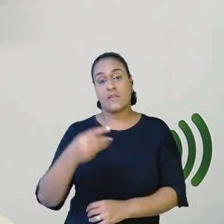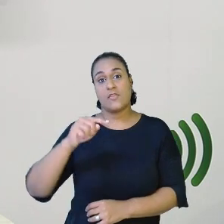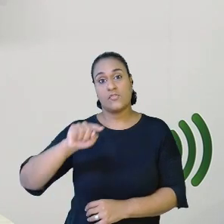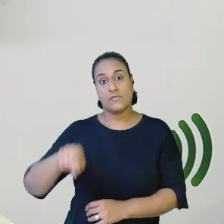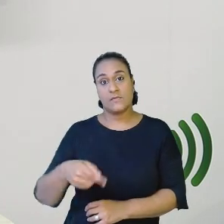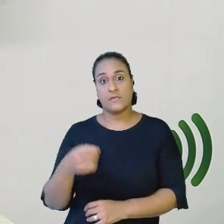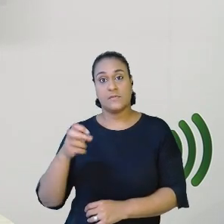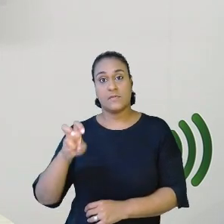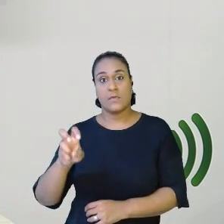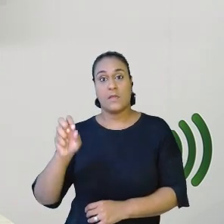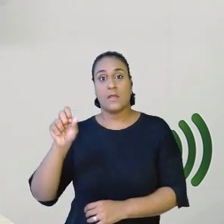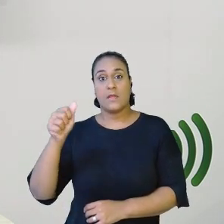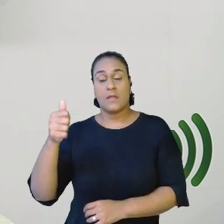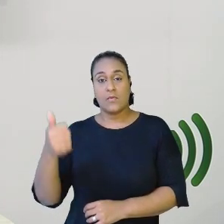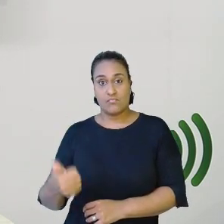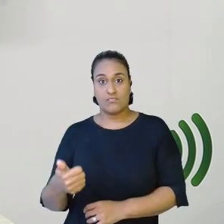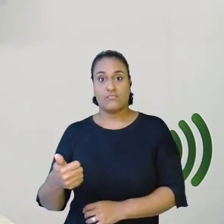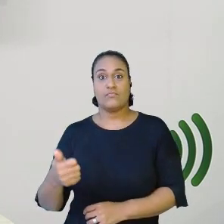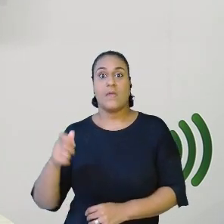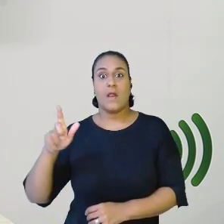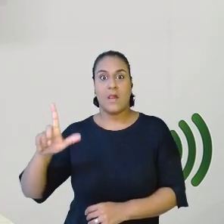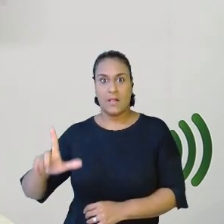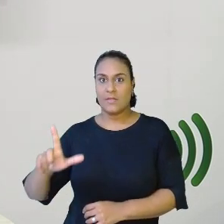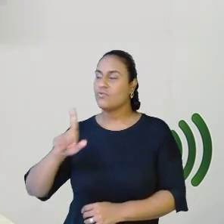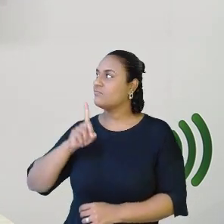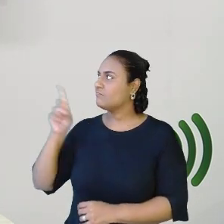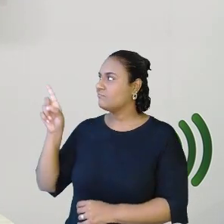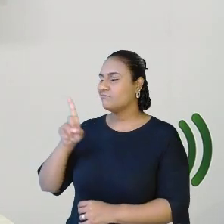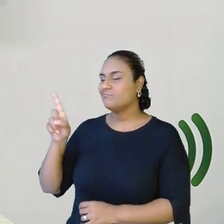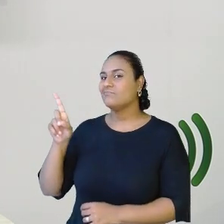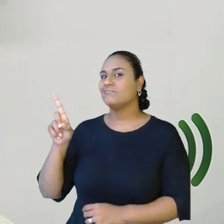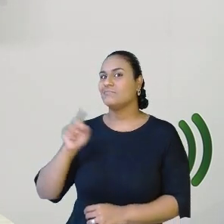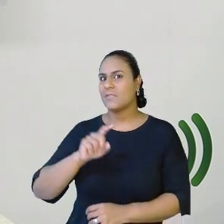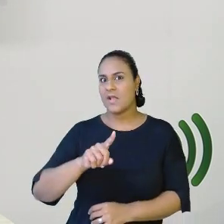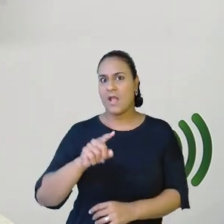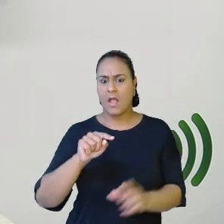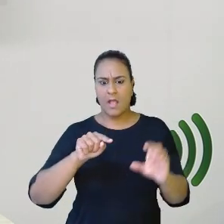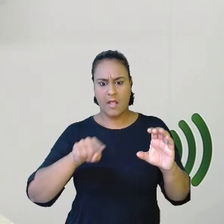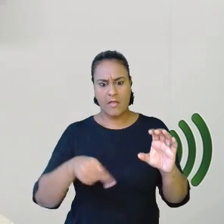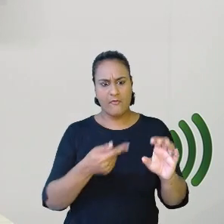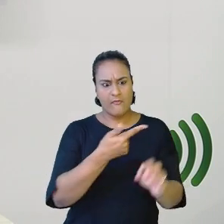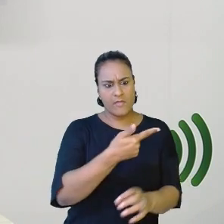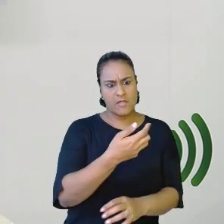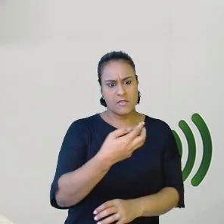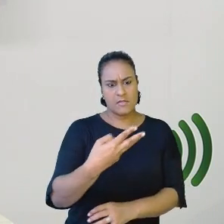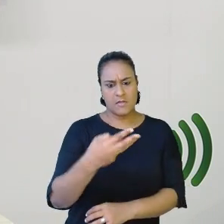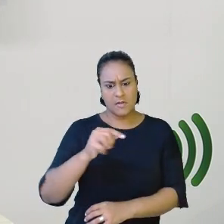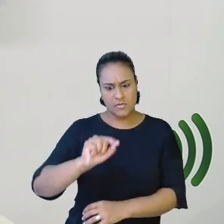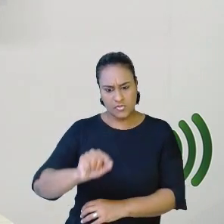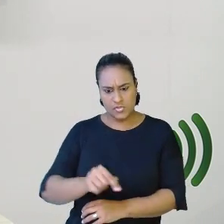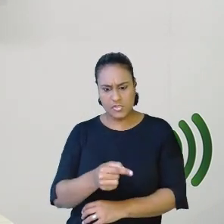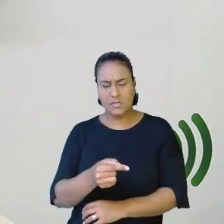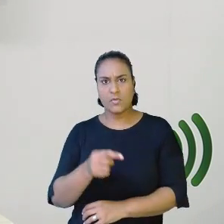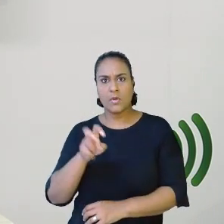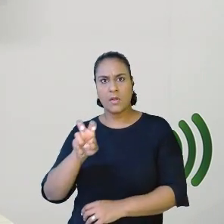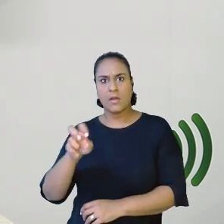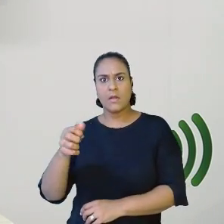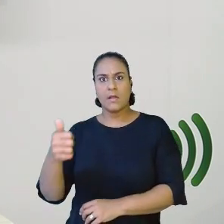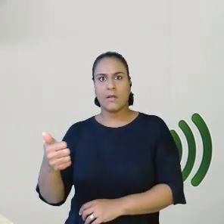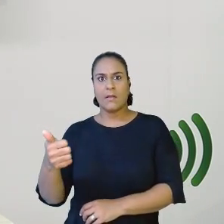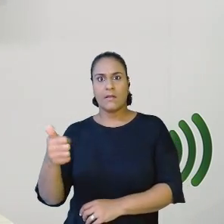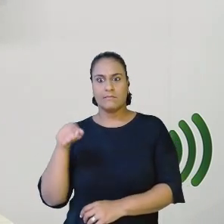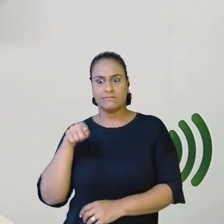23,51 litros, a parte inteira, que é o 23, a vírgula separando a parte inteira da parte decimal, que